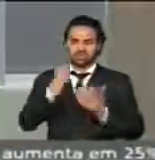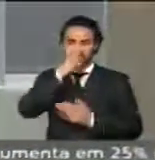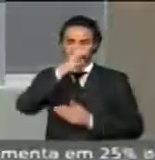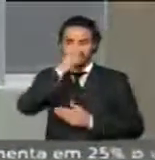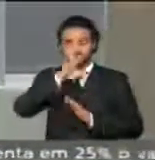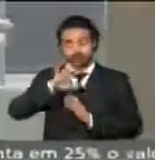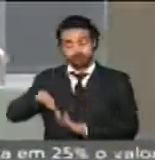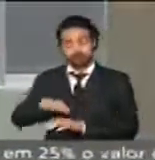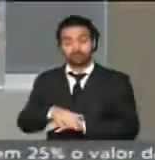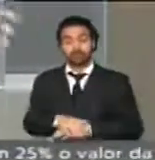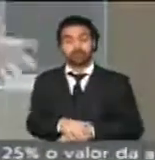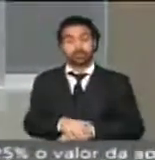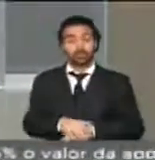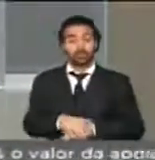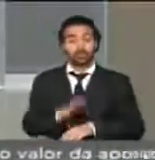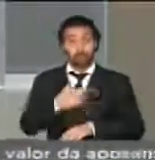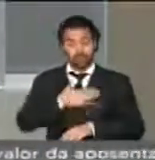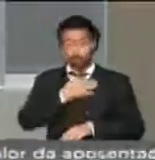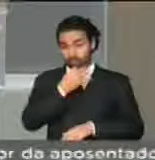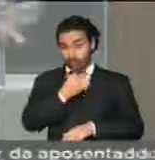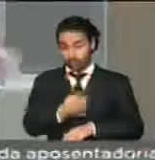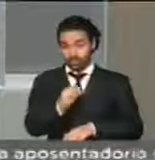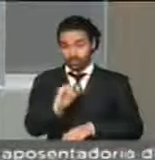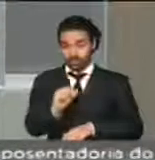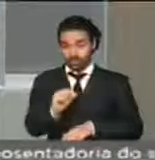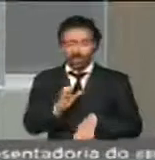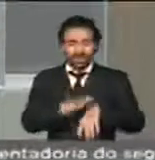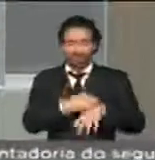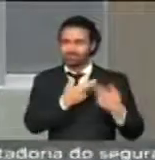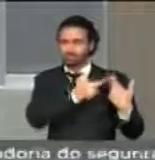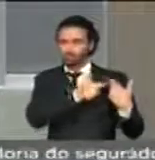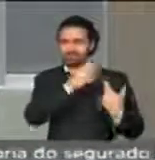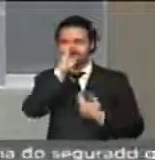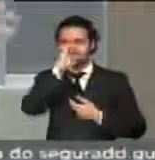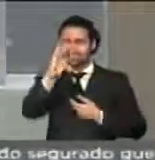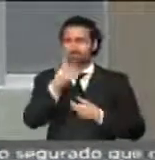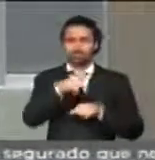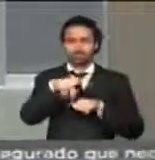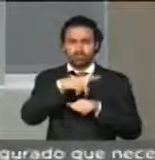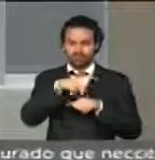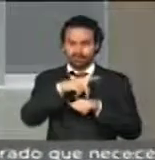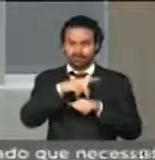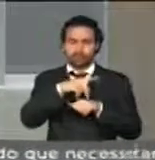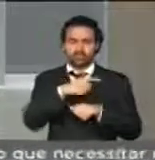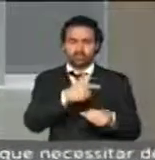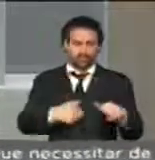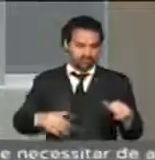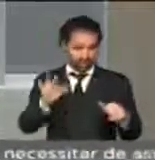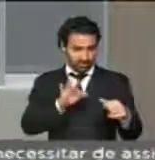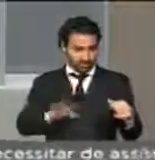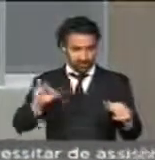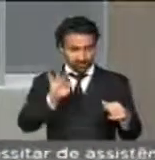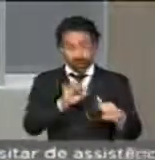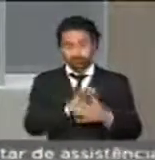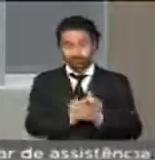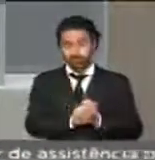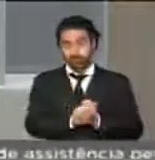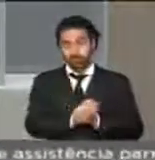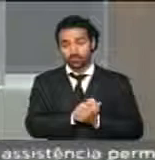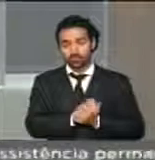prerrogativas fundamentais de um Estado, principalmente uma federação como o Brasil, a União,